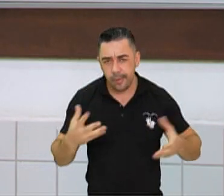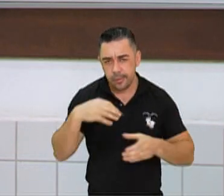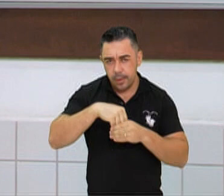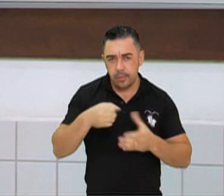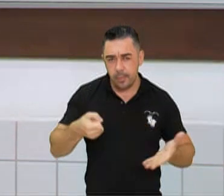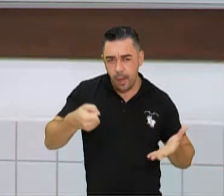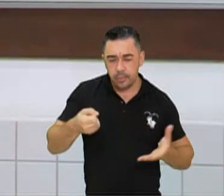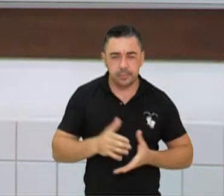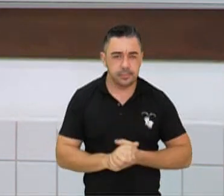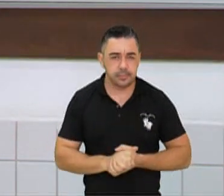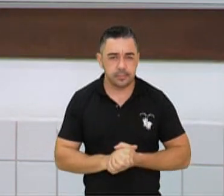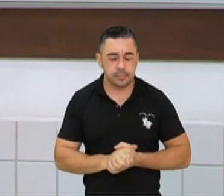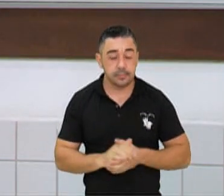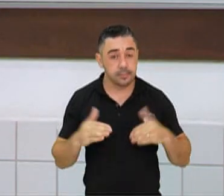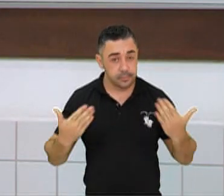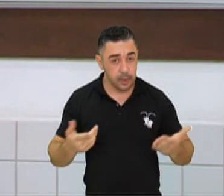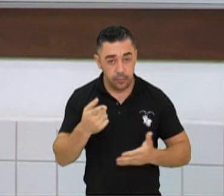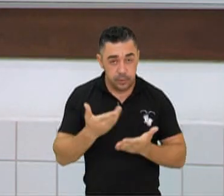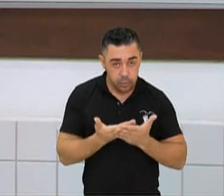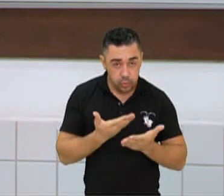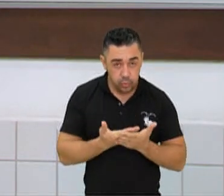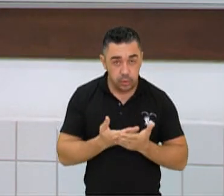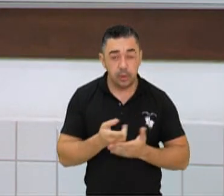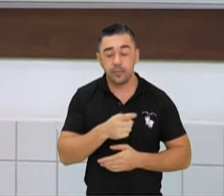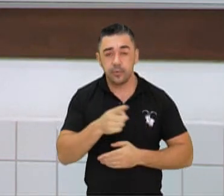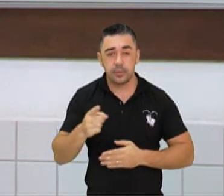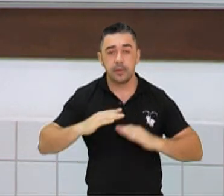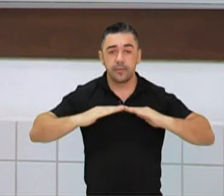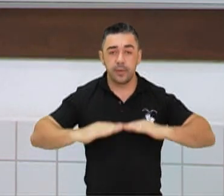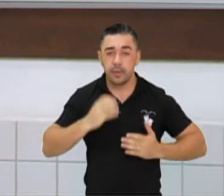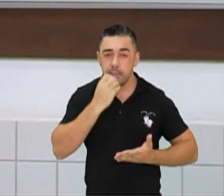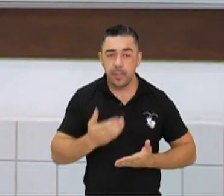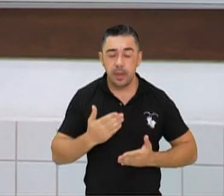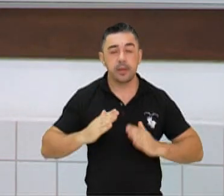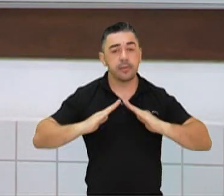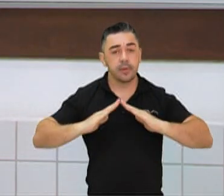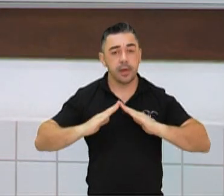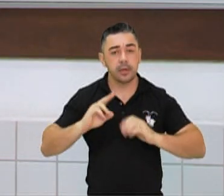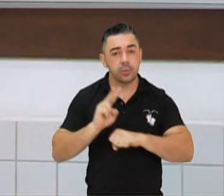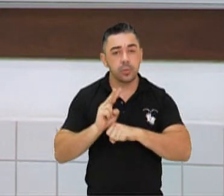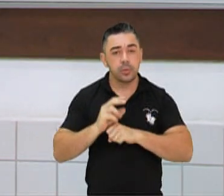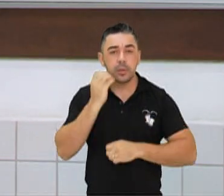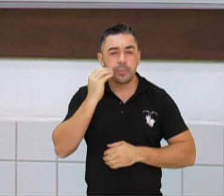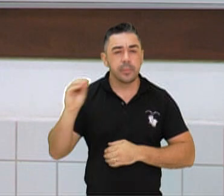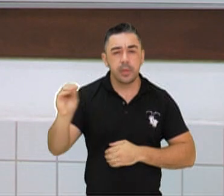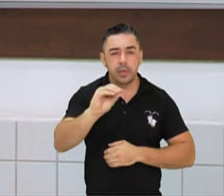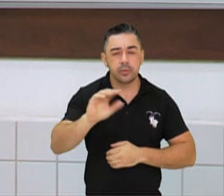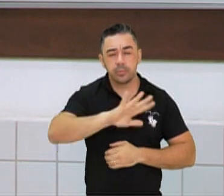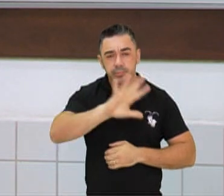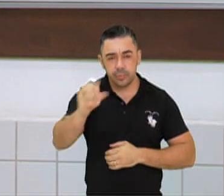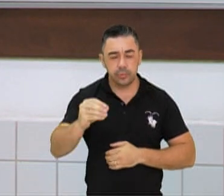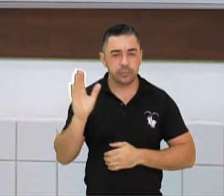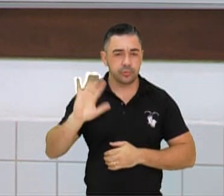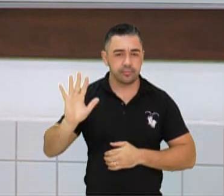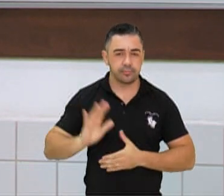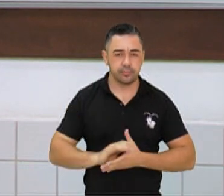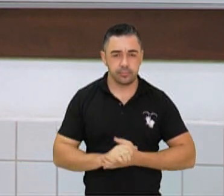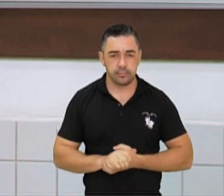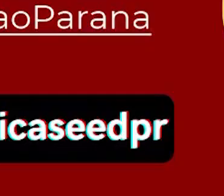baldinho. Então, não deixem de estudar, fiquem bem, fiquem em casa, se cuidem. Um beijo enorme para todos e até a próxima.